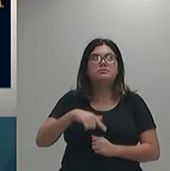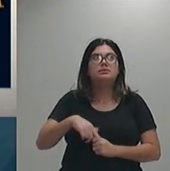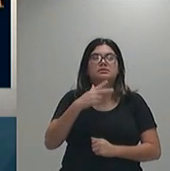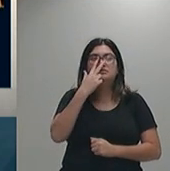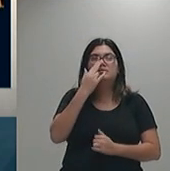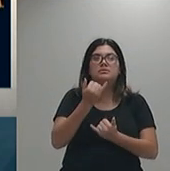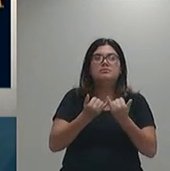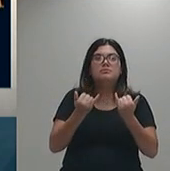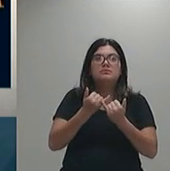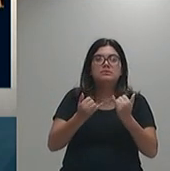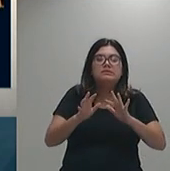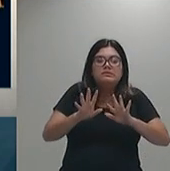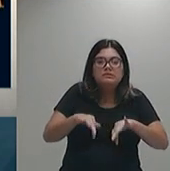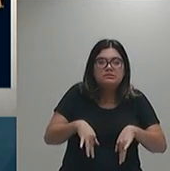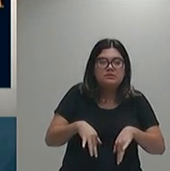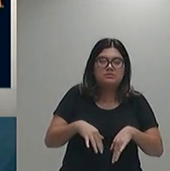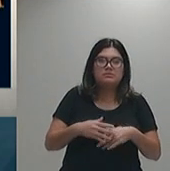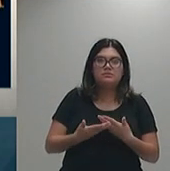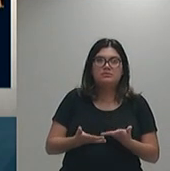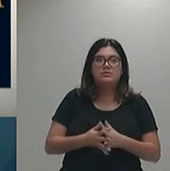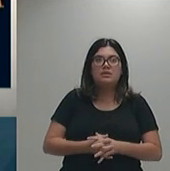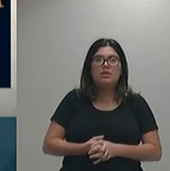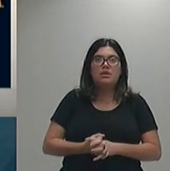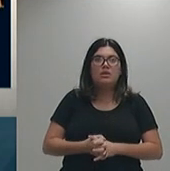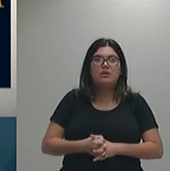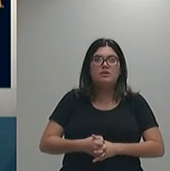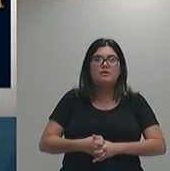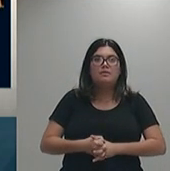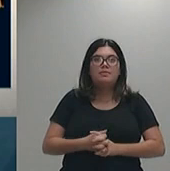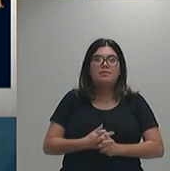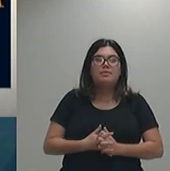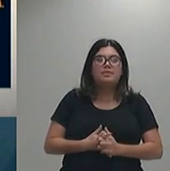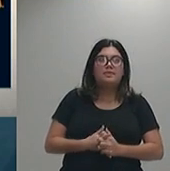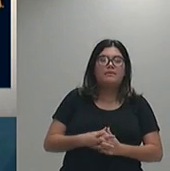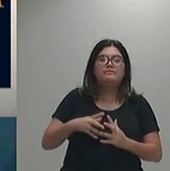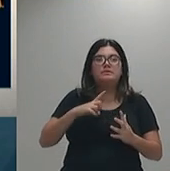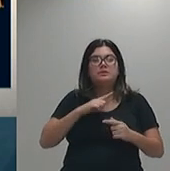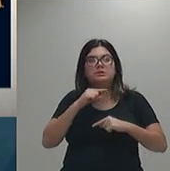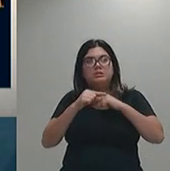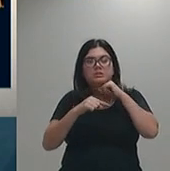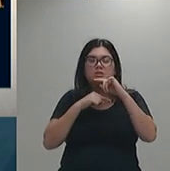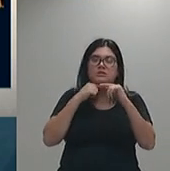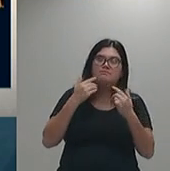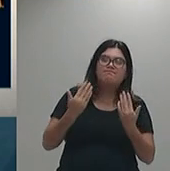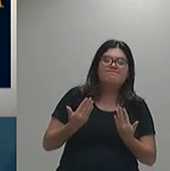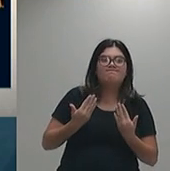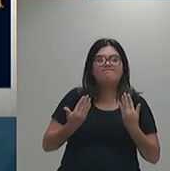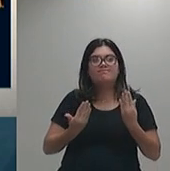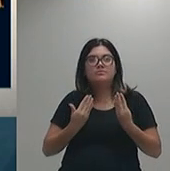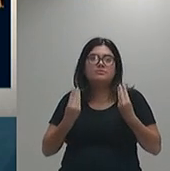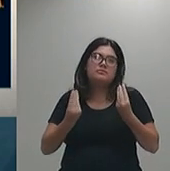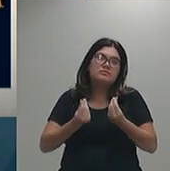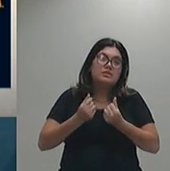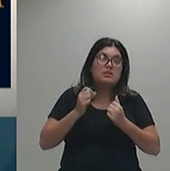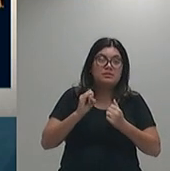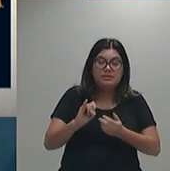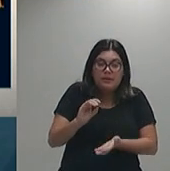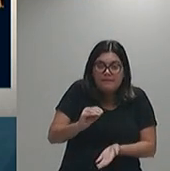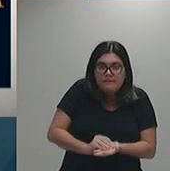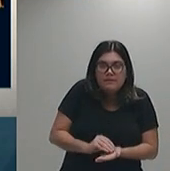ser interno eu tenho essa esse questionamento é se ausência